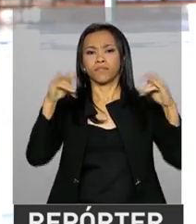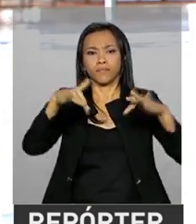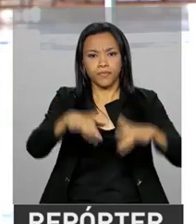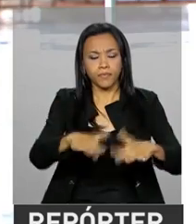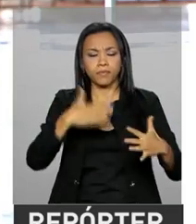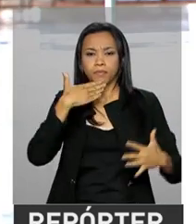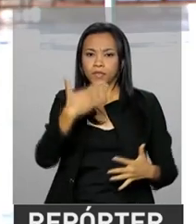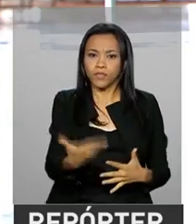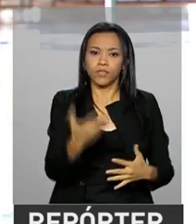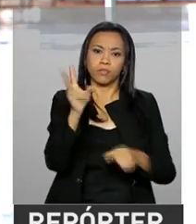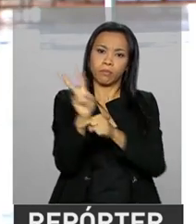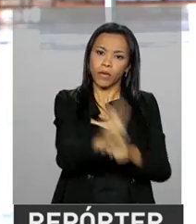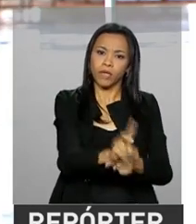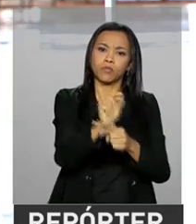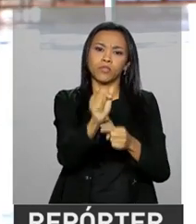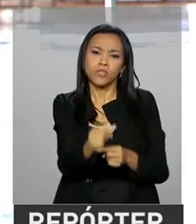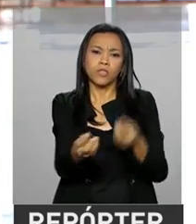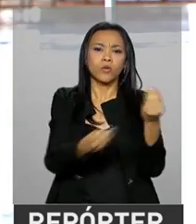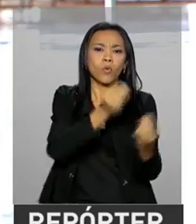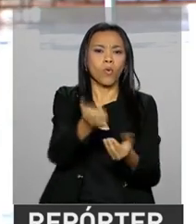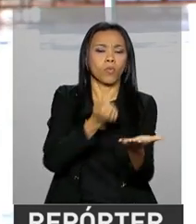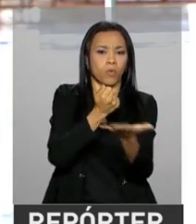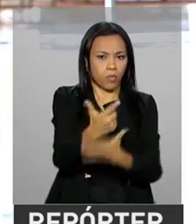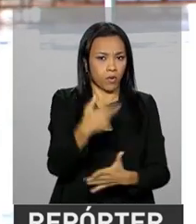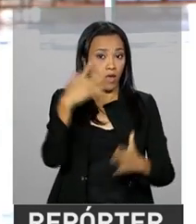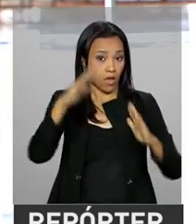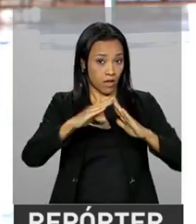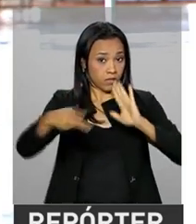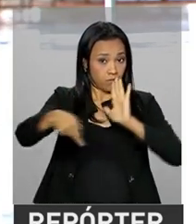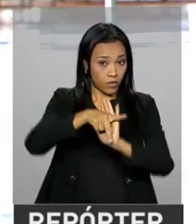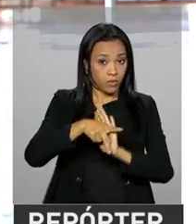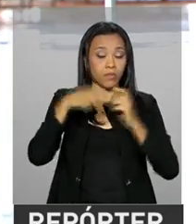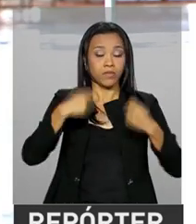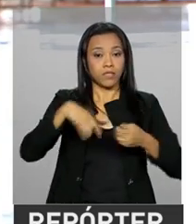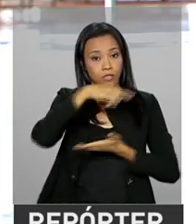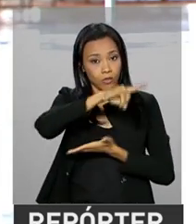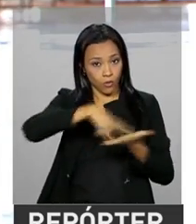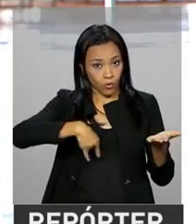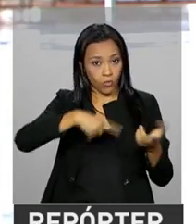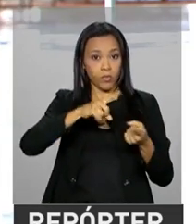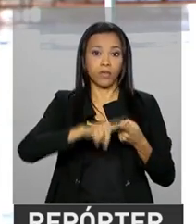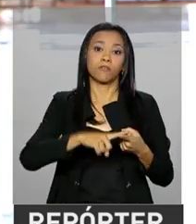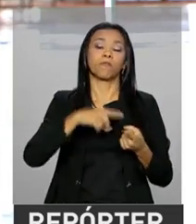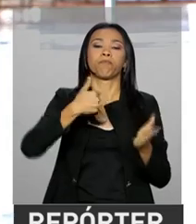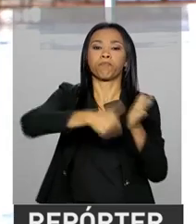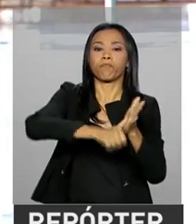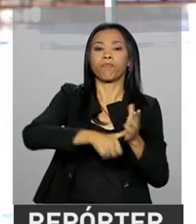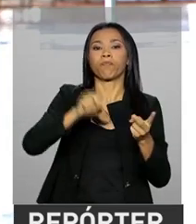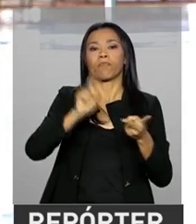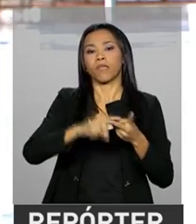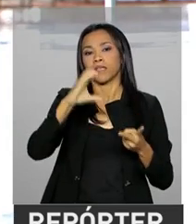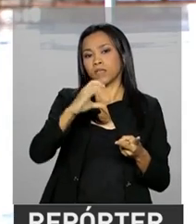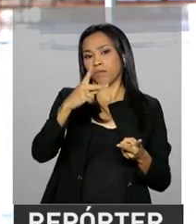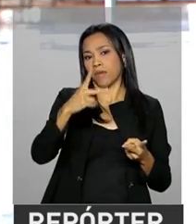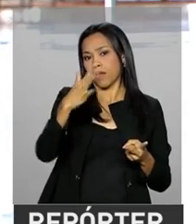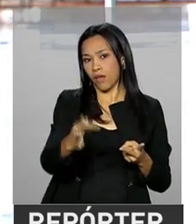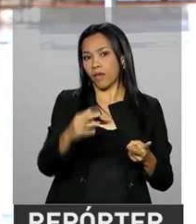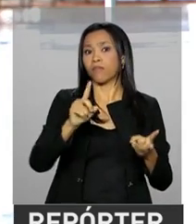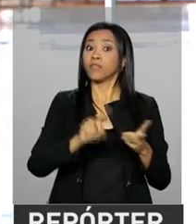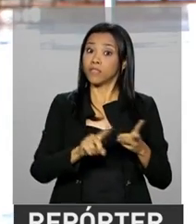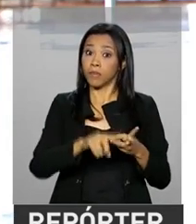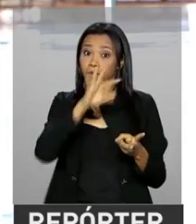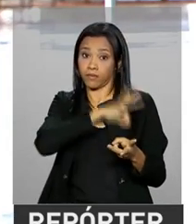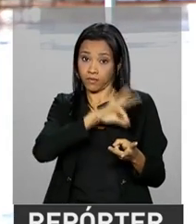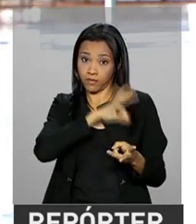solicitar esse crédito de aquisição da casa própria é preciso levar o documento de identidade CPF e comprovantes de